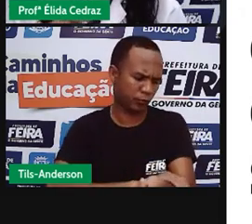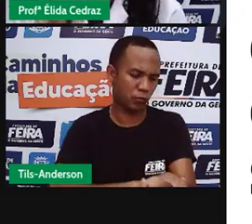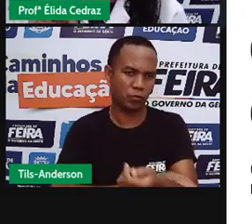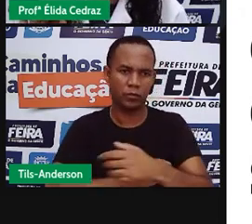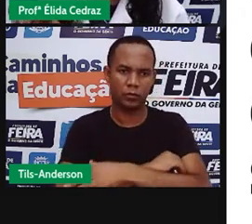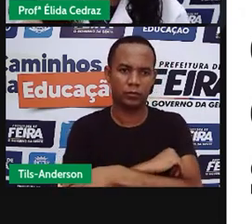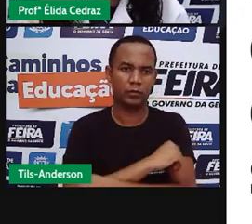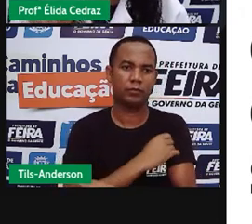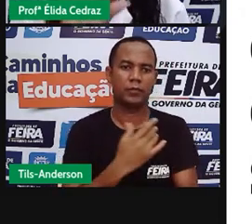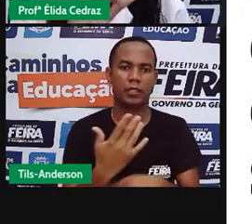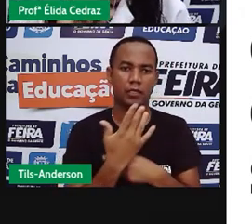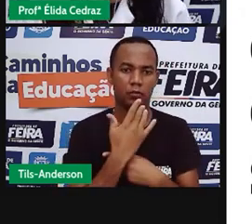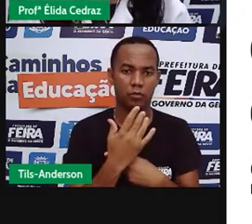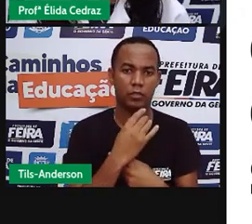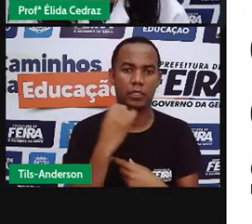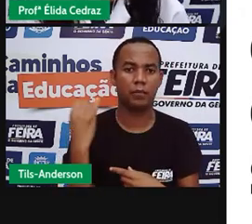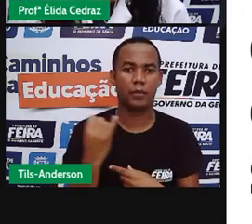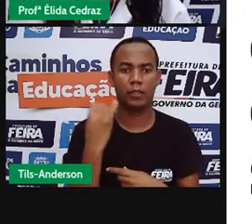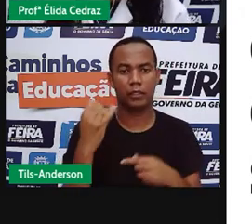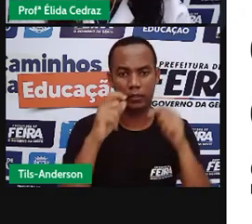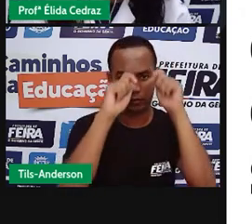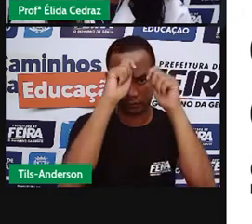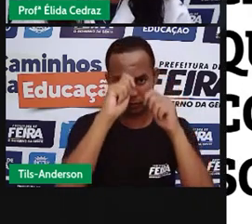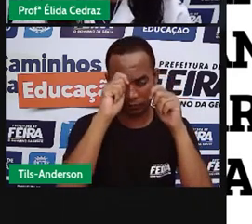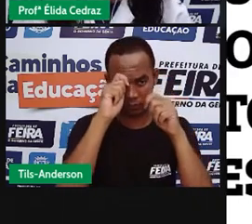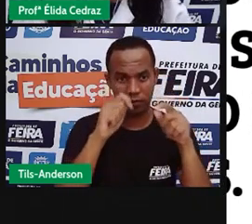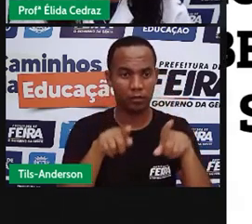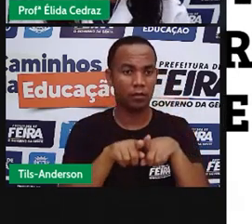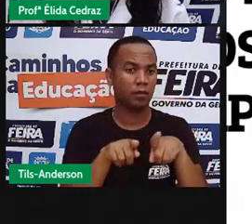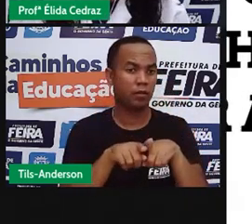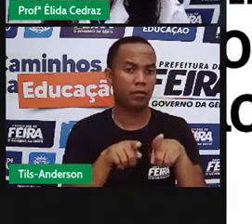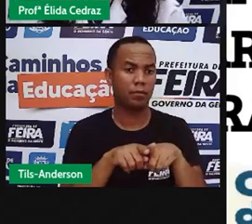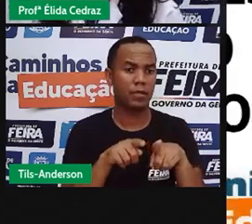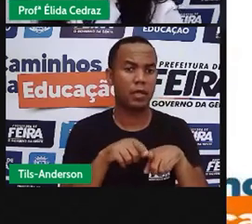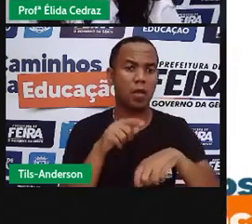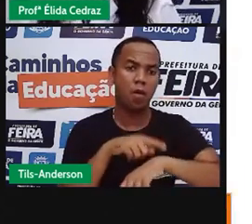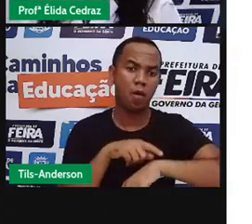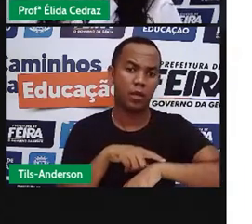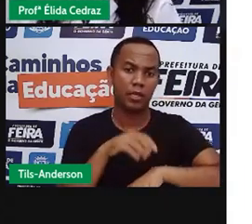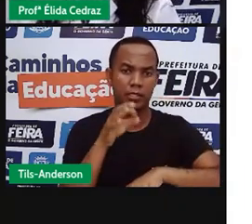chapéus são tão importantes quanto saber o horário correto de sair. E